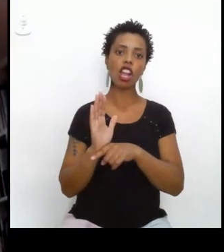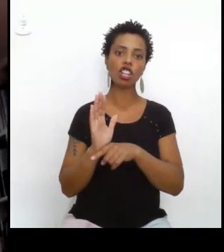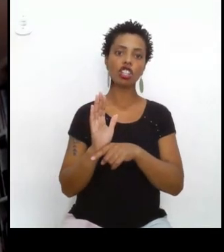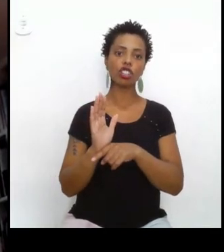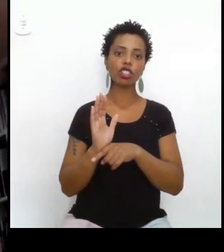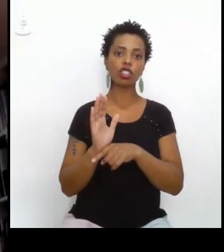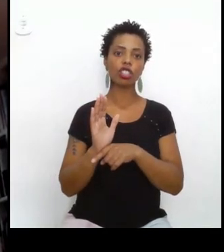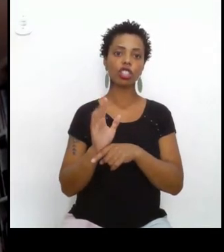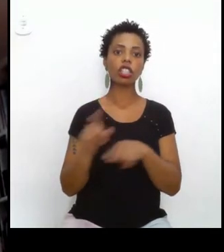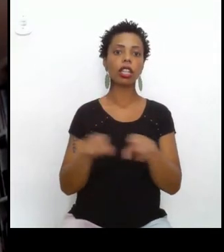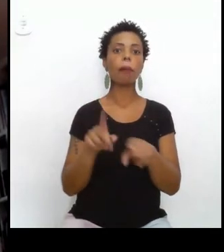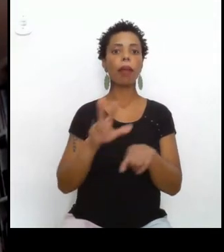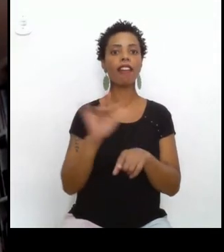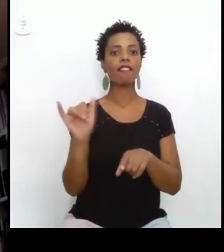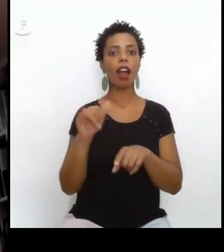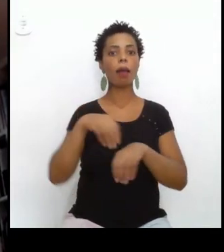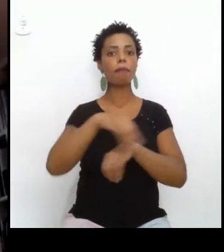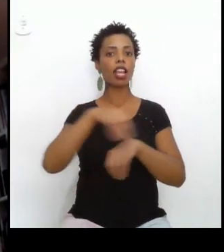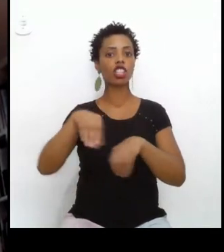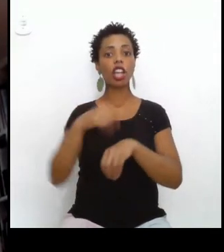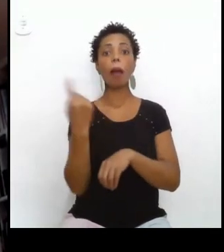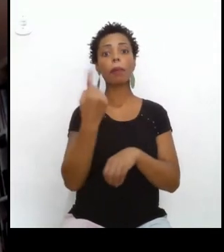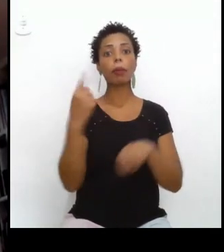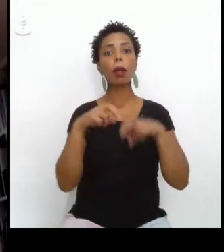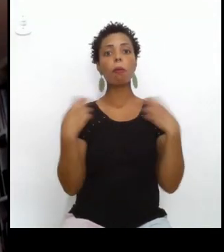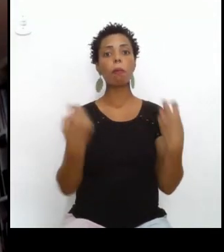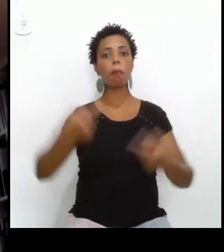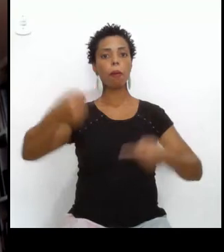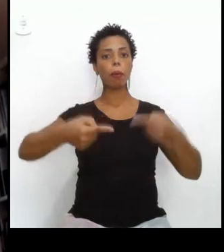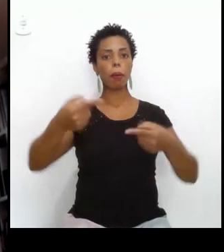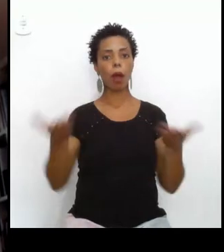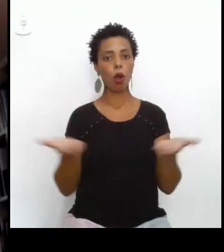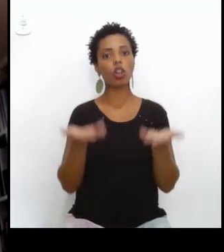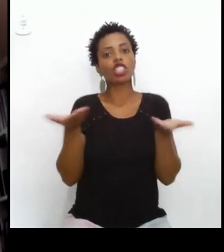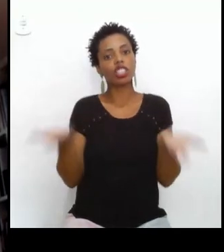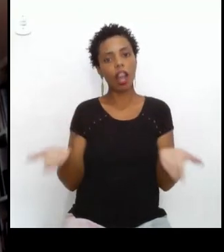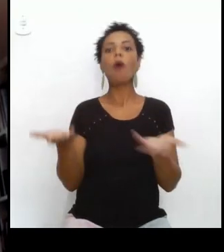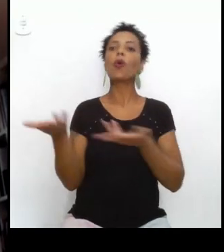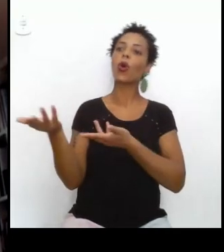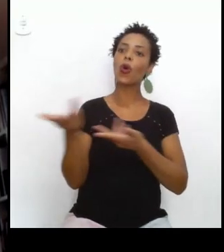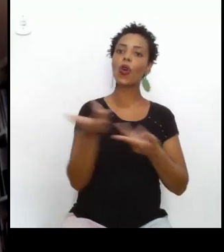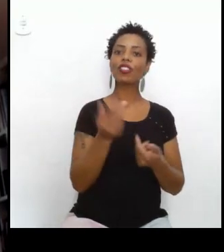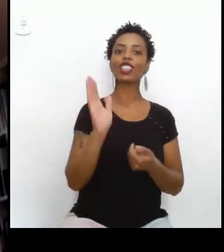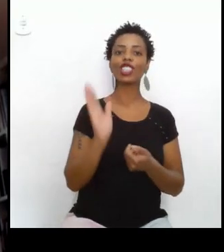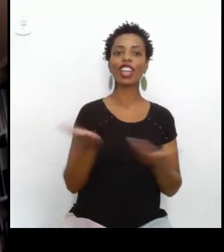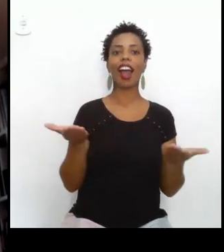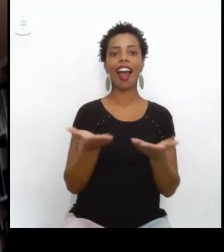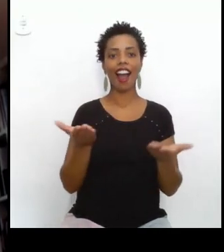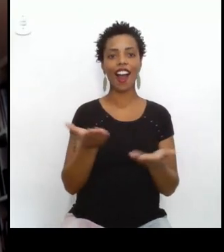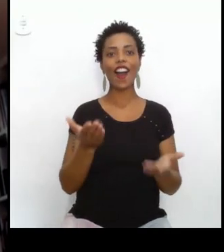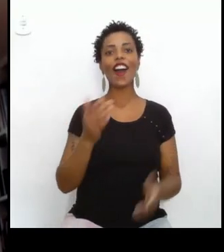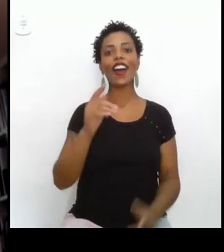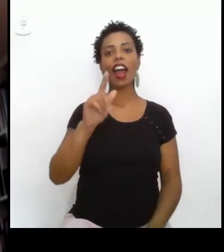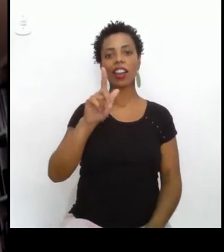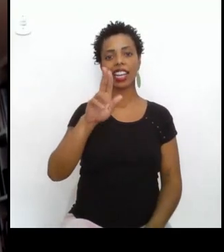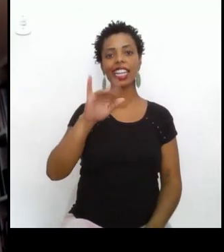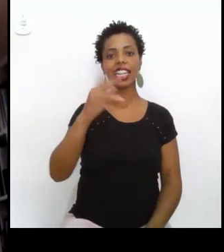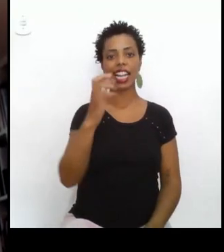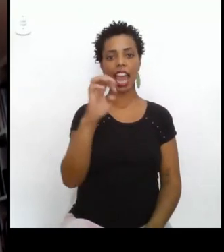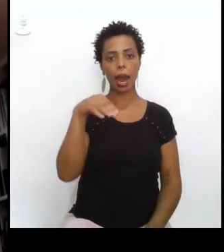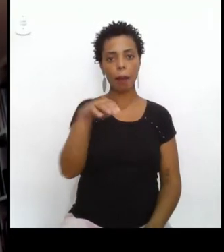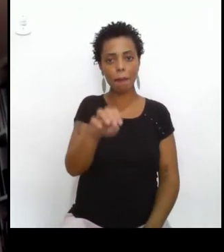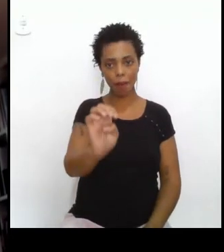medir a primeira mesa Então gostaria de chamar já o Guilherme giufrida aqui por favor